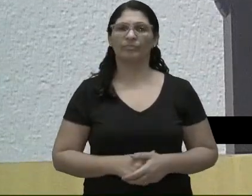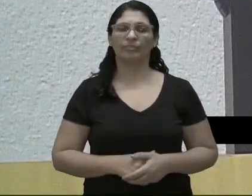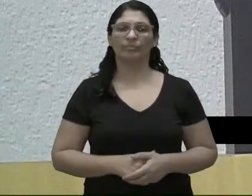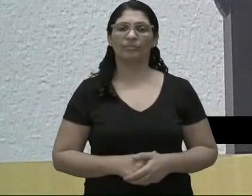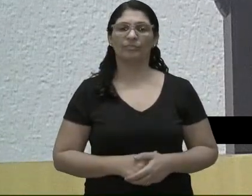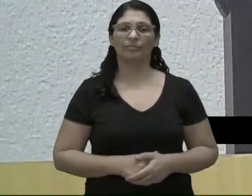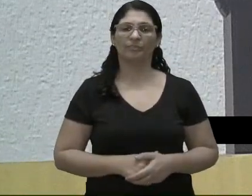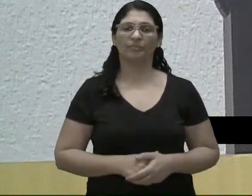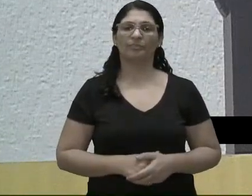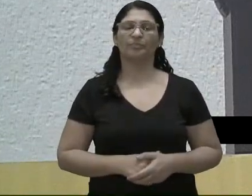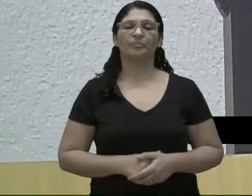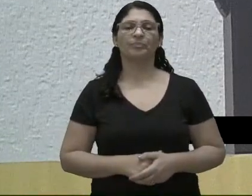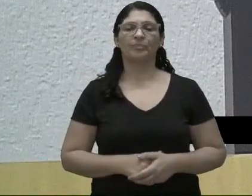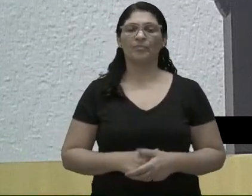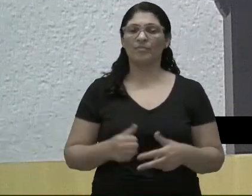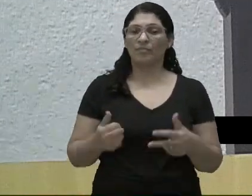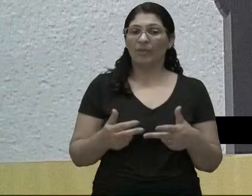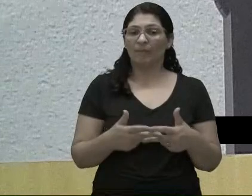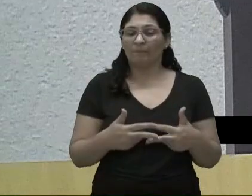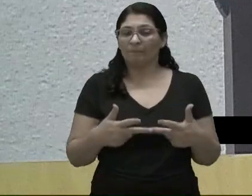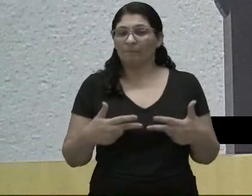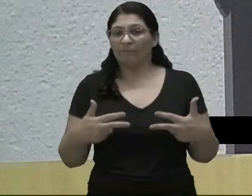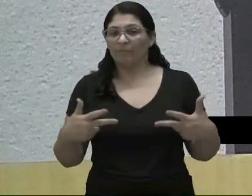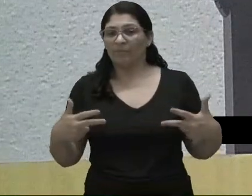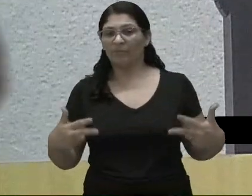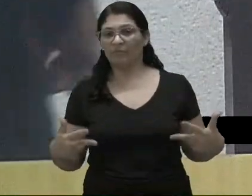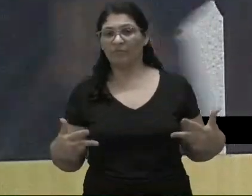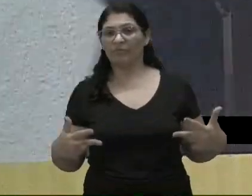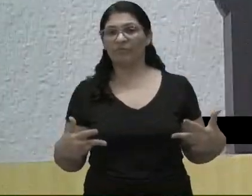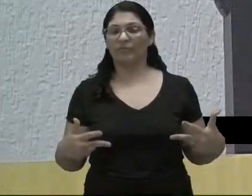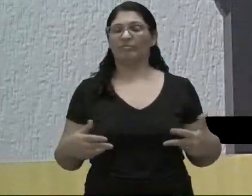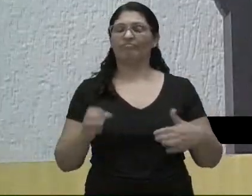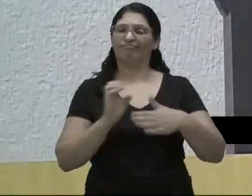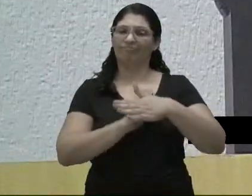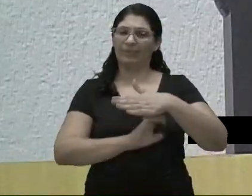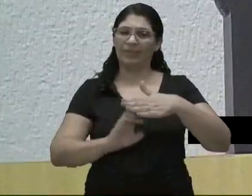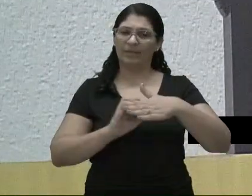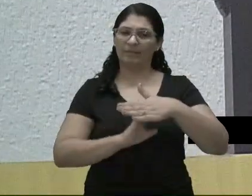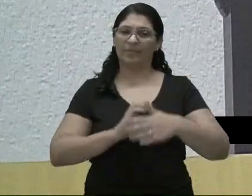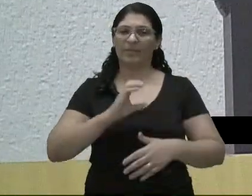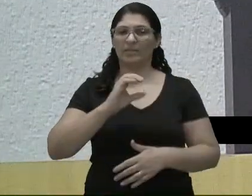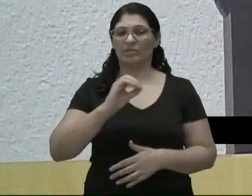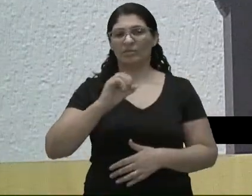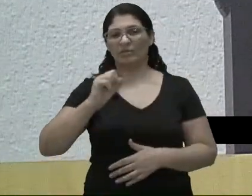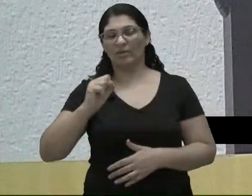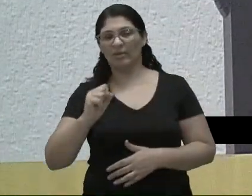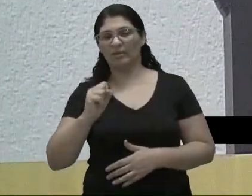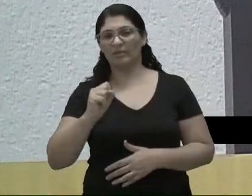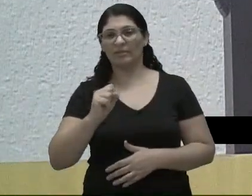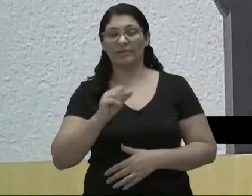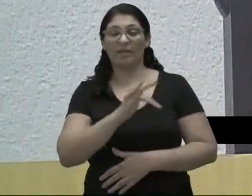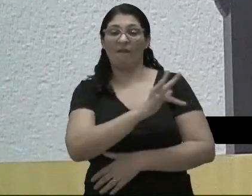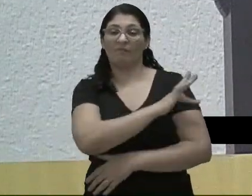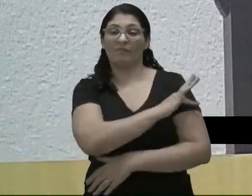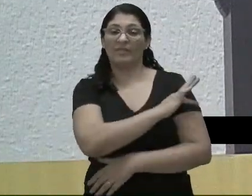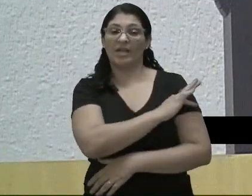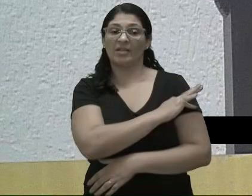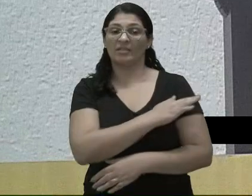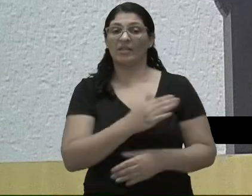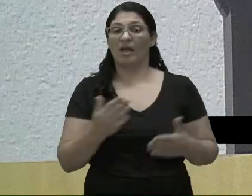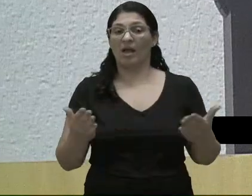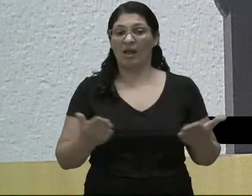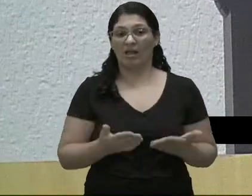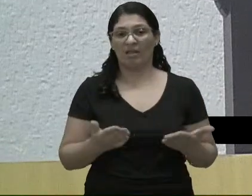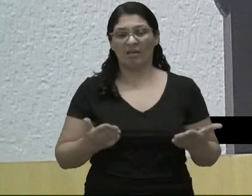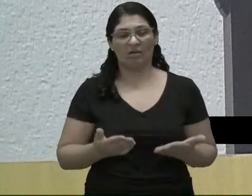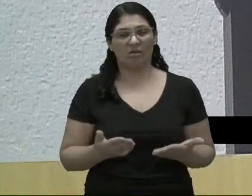Tem várias empresas, OSs, que estão sendo fiscalizados pela Controladoria Geral da